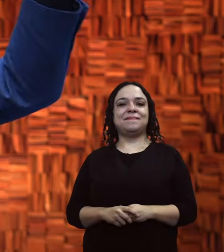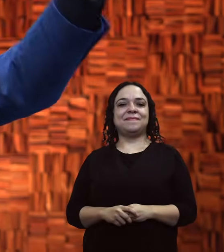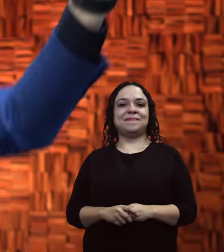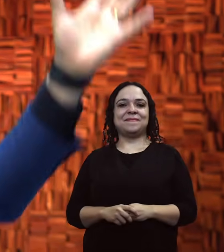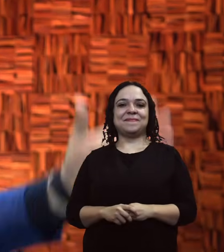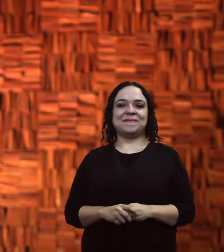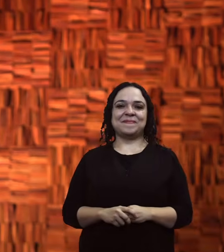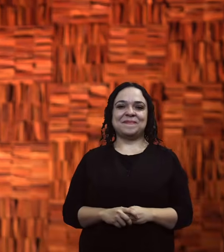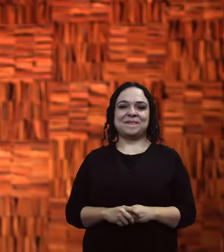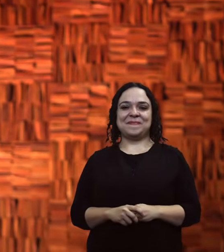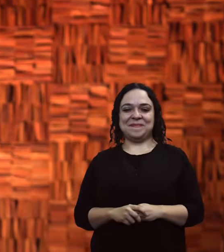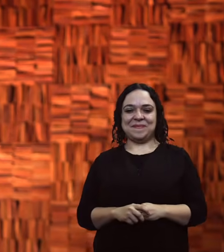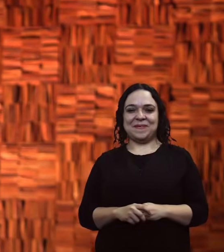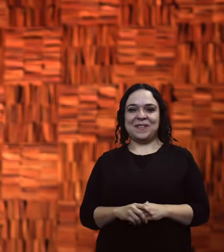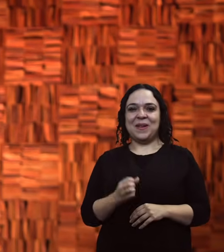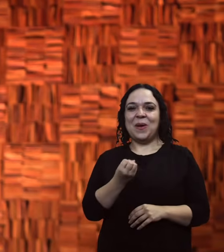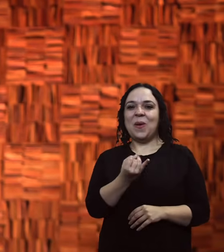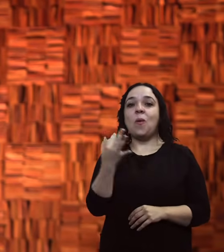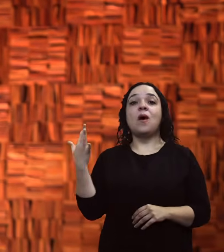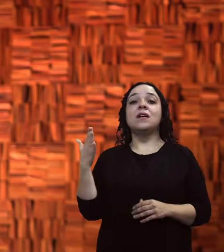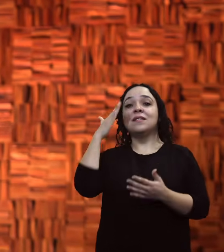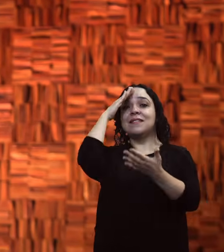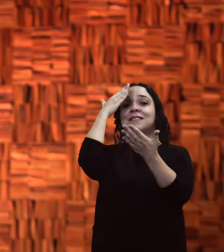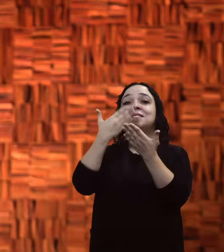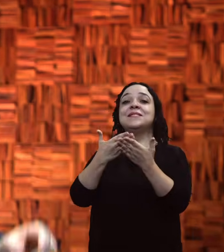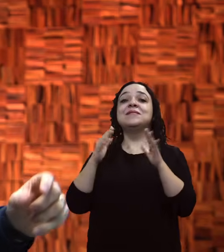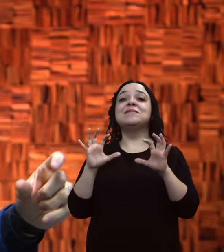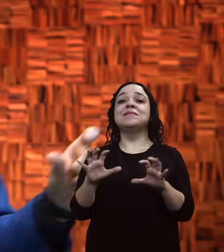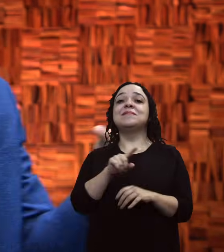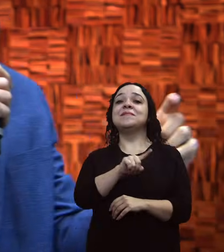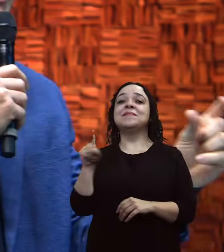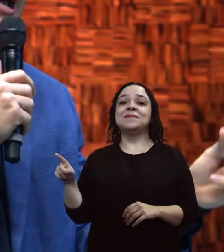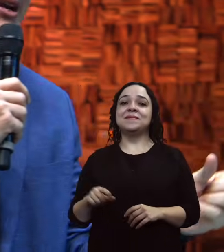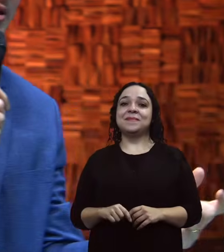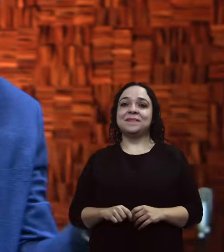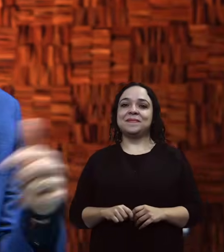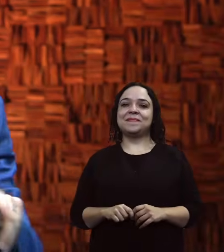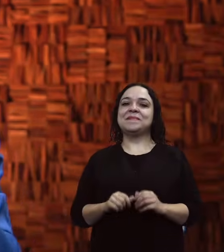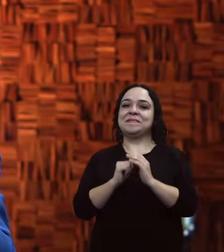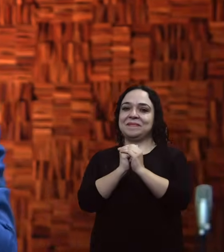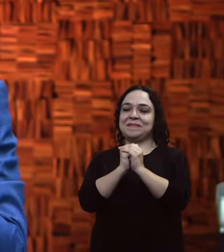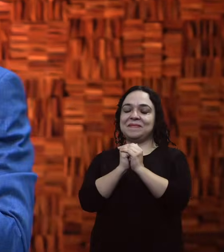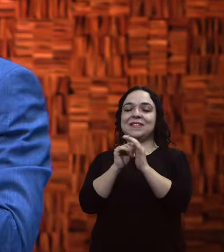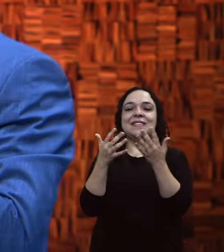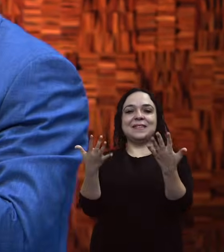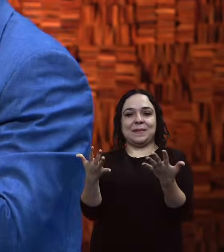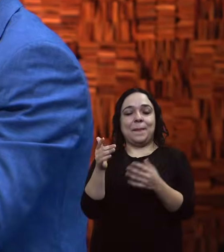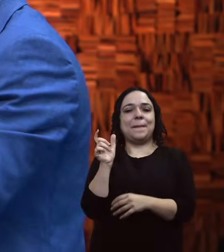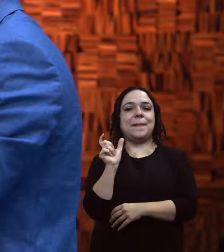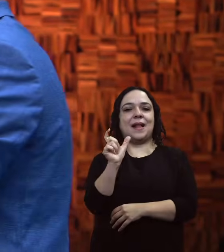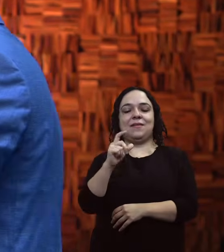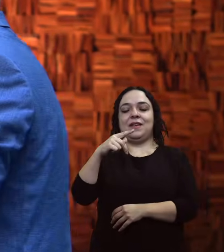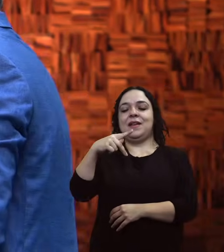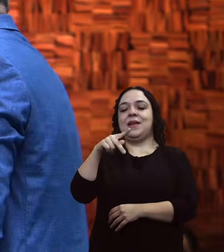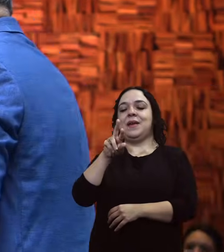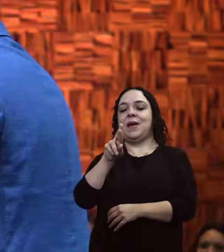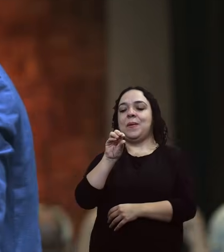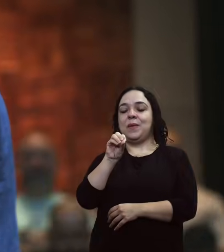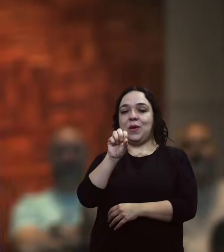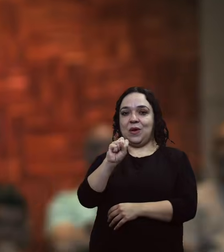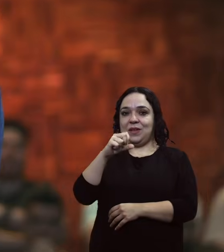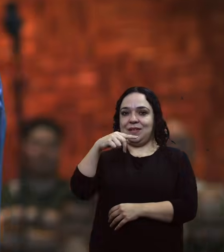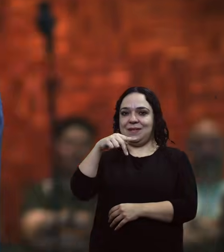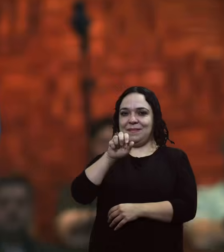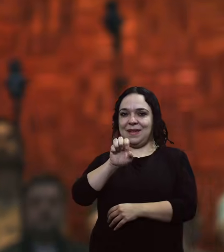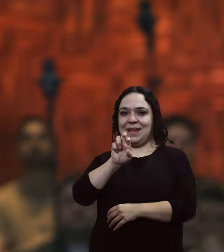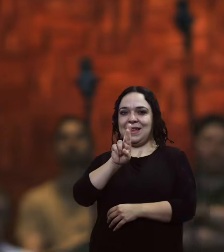próspero, abençoado. Quantos creem nisso? A palavra prosperidade no hebraico, seu primeiro significado